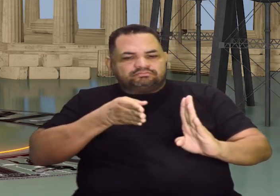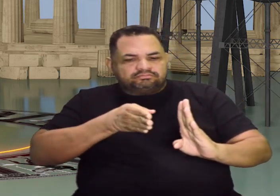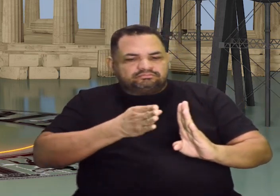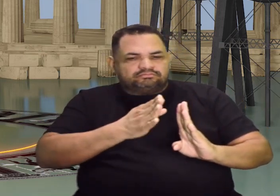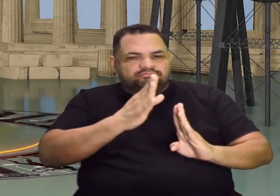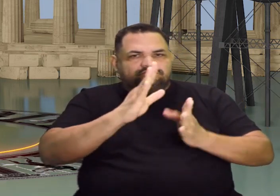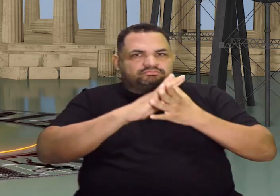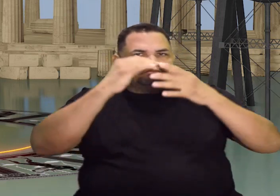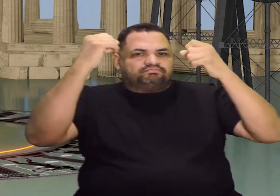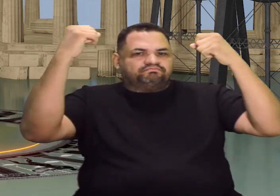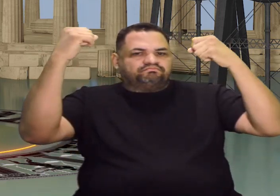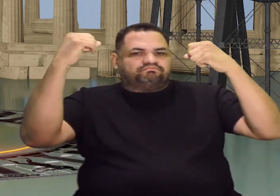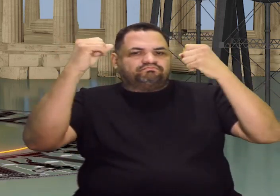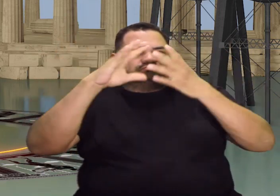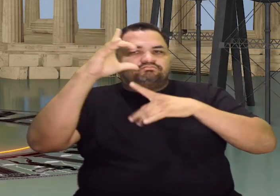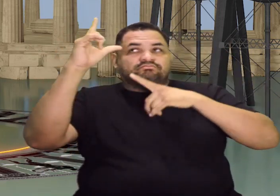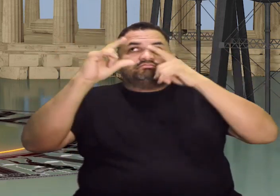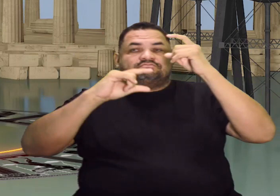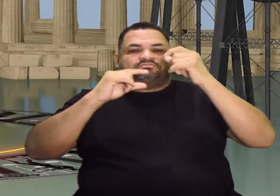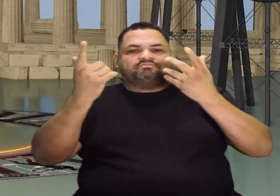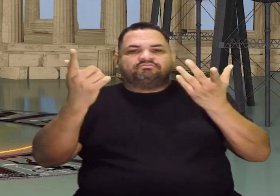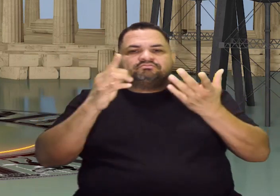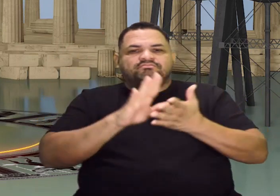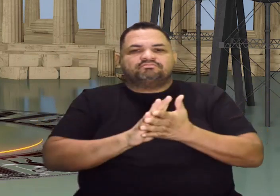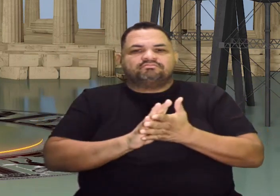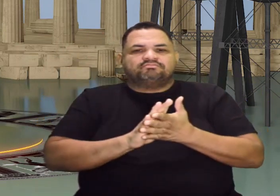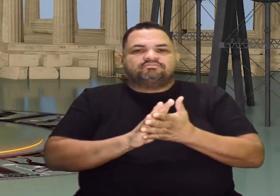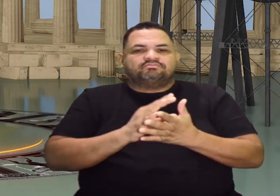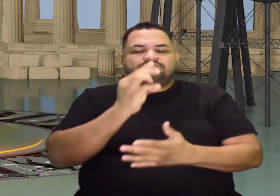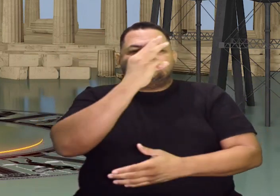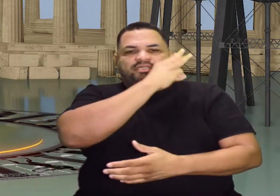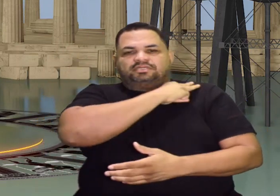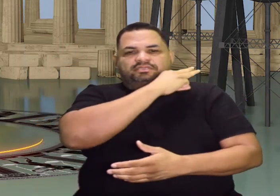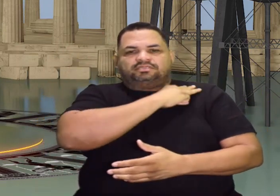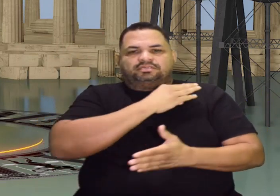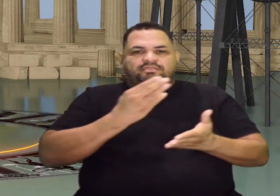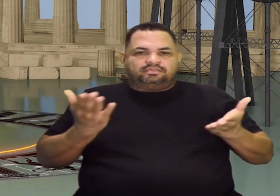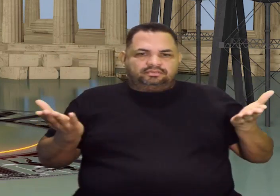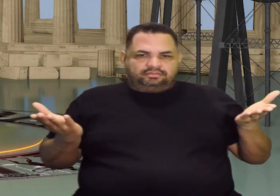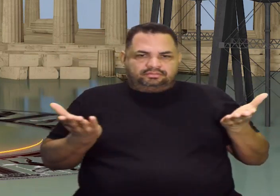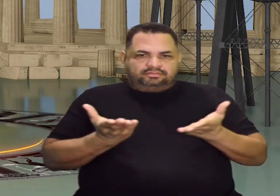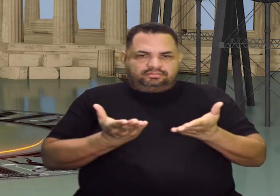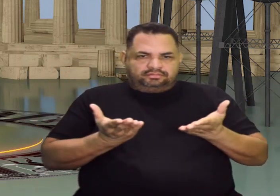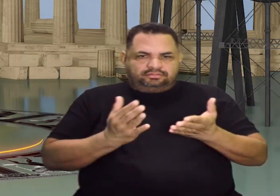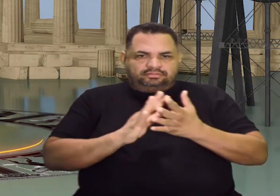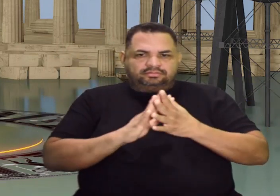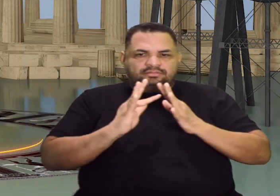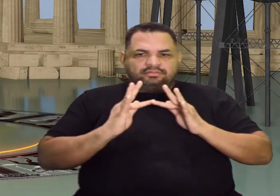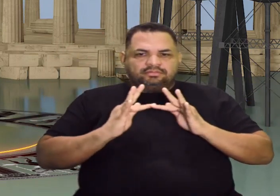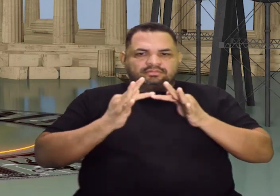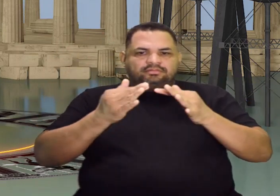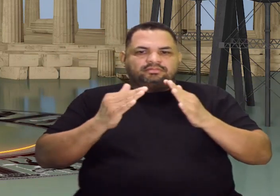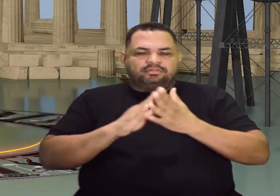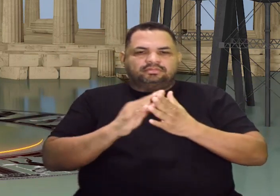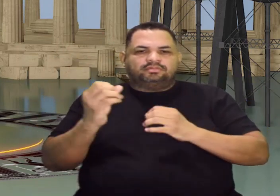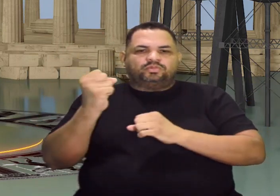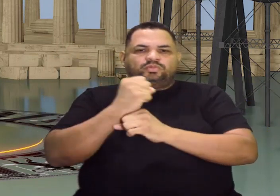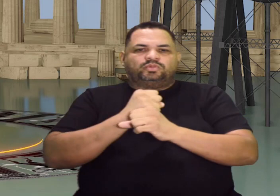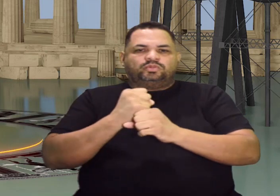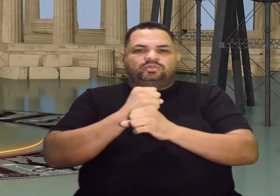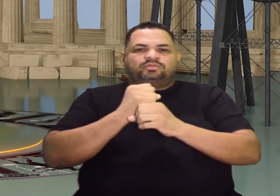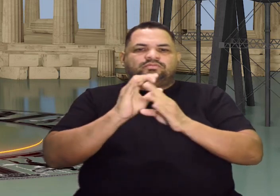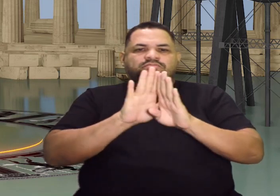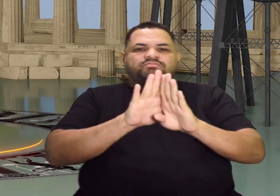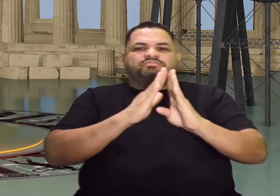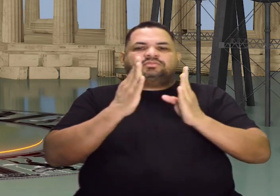maravilhosa, iluminou o terceiro ano, não é verdade? Olha aí. E agora, lá no final do ano, as portas vão